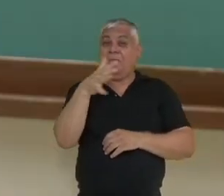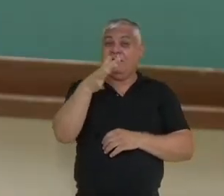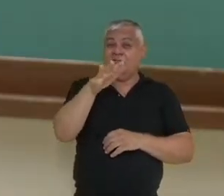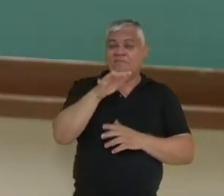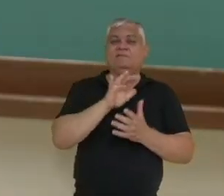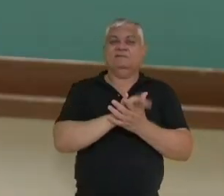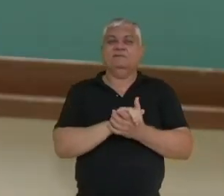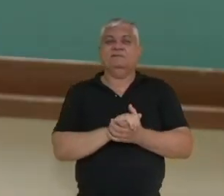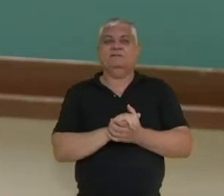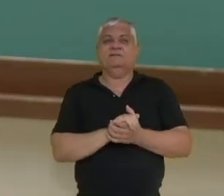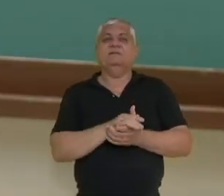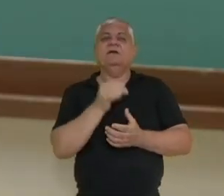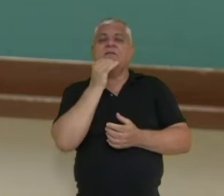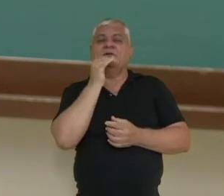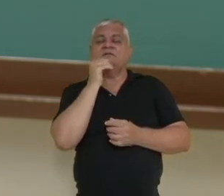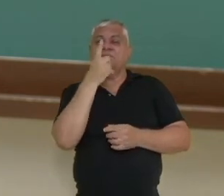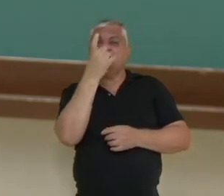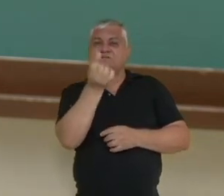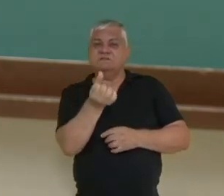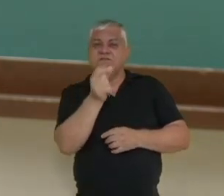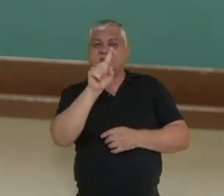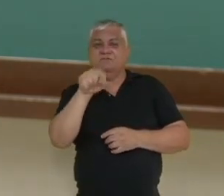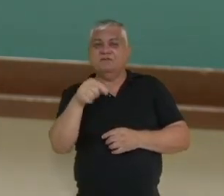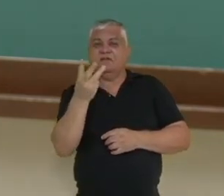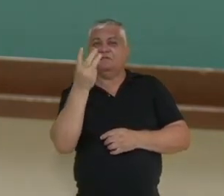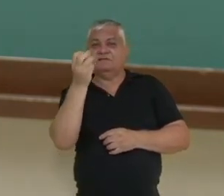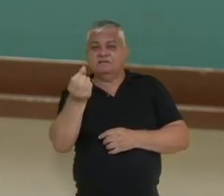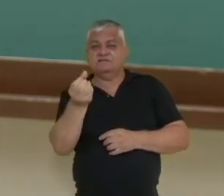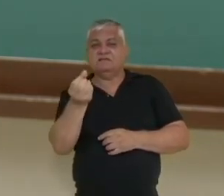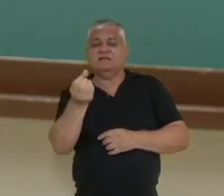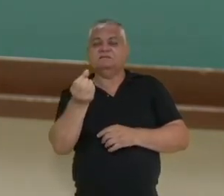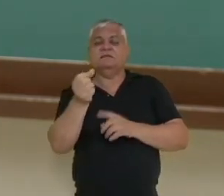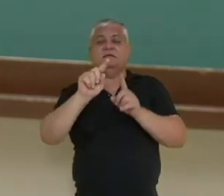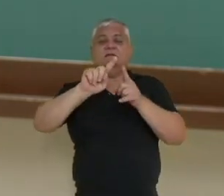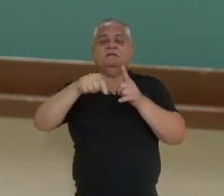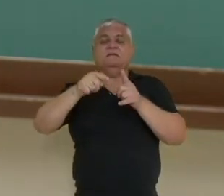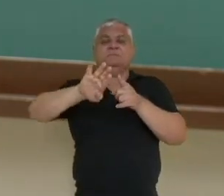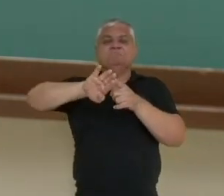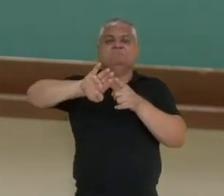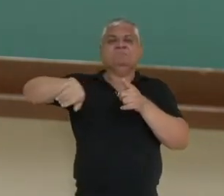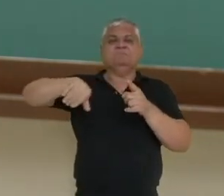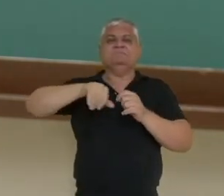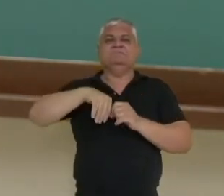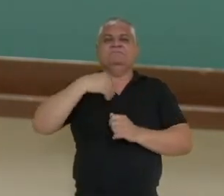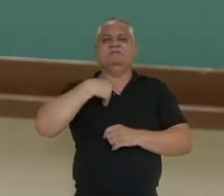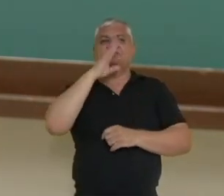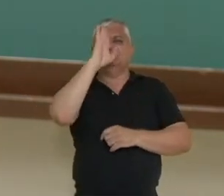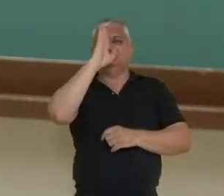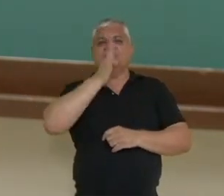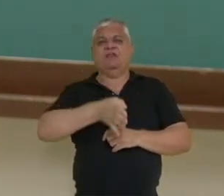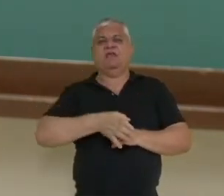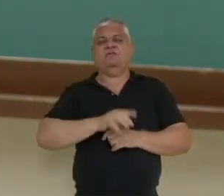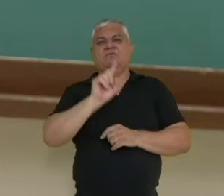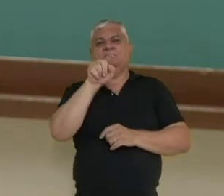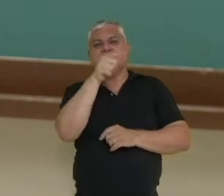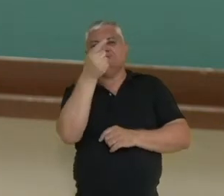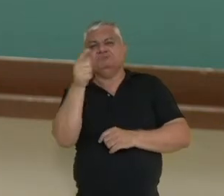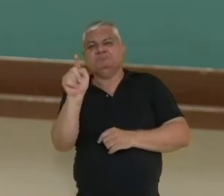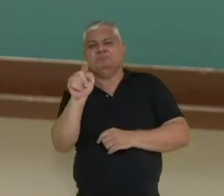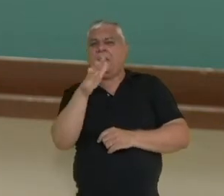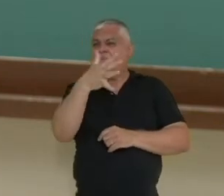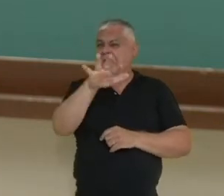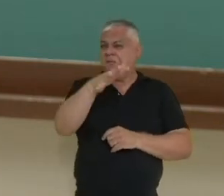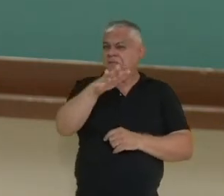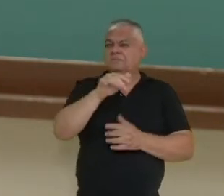quando você trabalha com um resultado que não é exato, você deve utilizar aqui o símbolo de